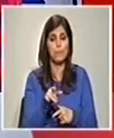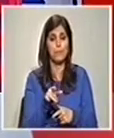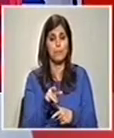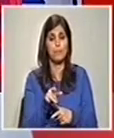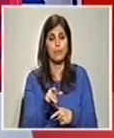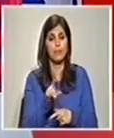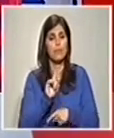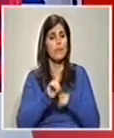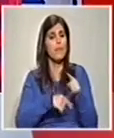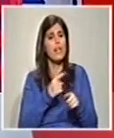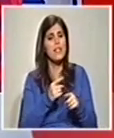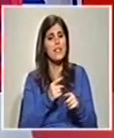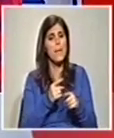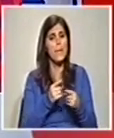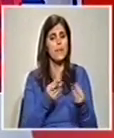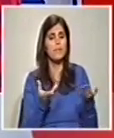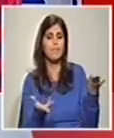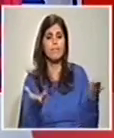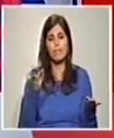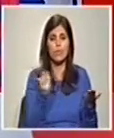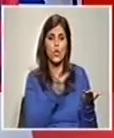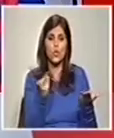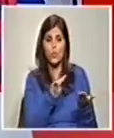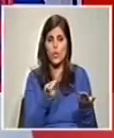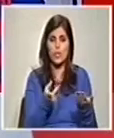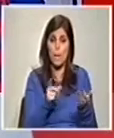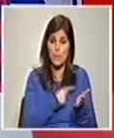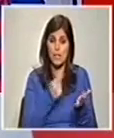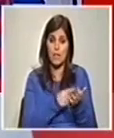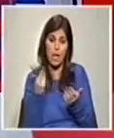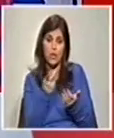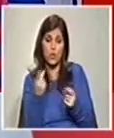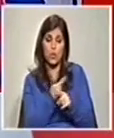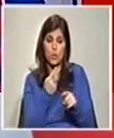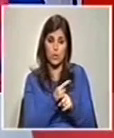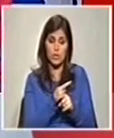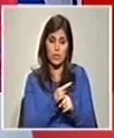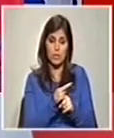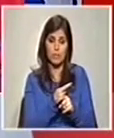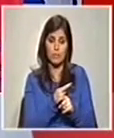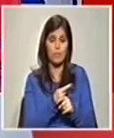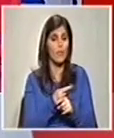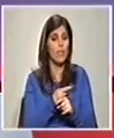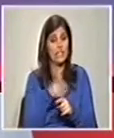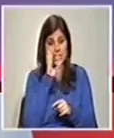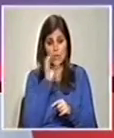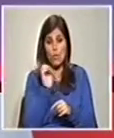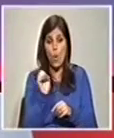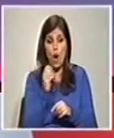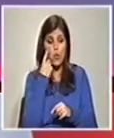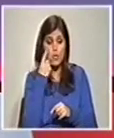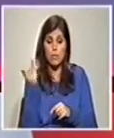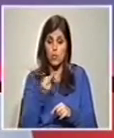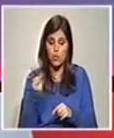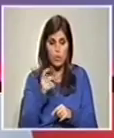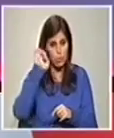Portanto, será sempre manco um projeto sem estes dois conhecimentos, sem estes dois lados do problema? Será um desperdício. Será um desperdício